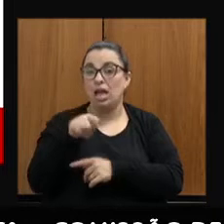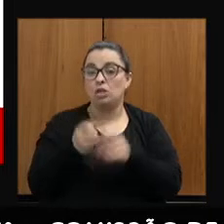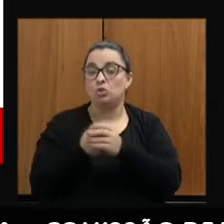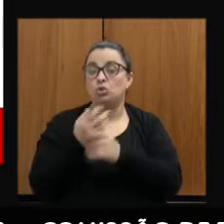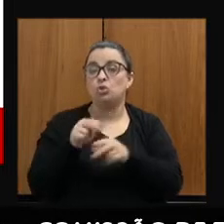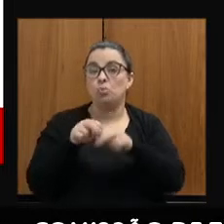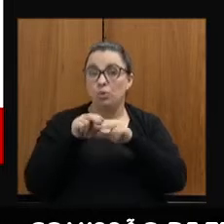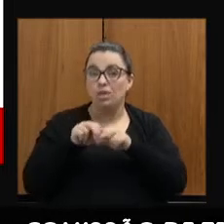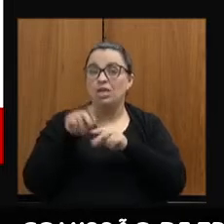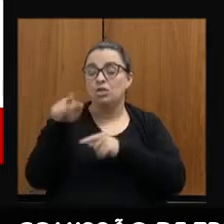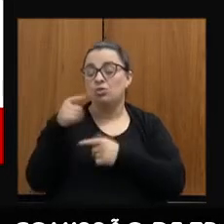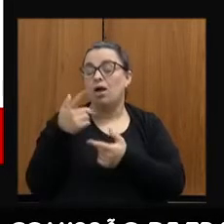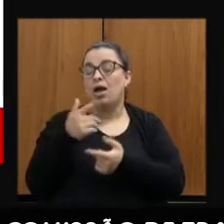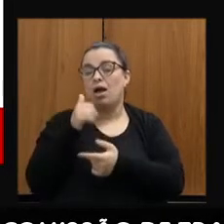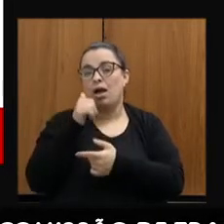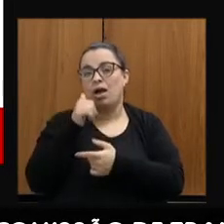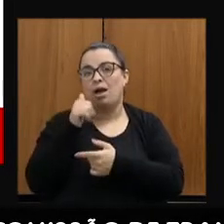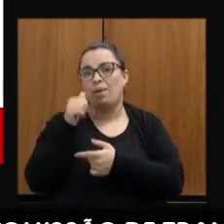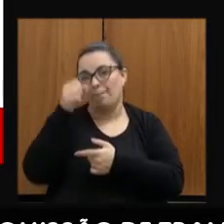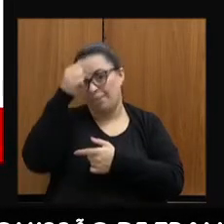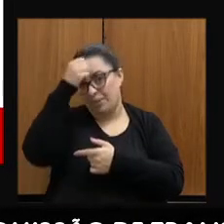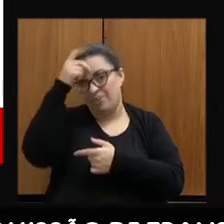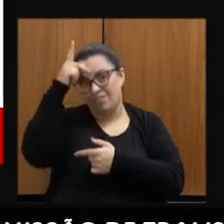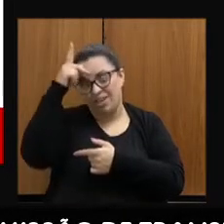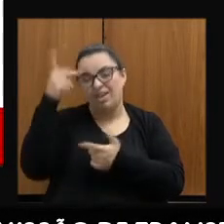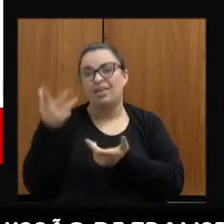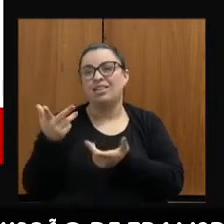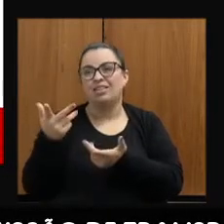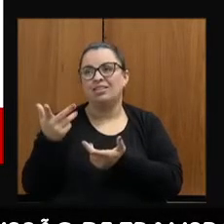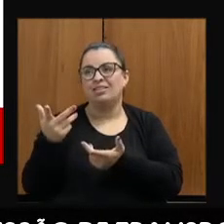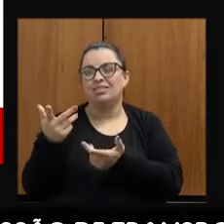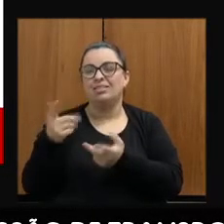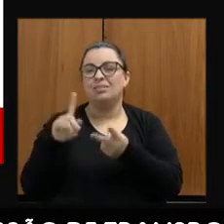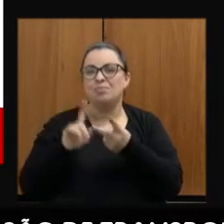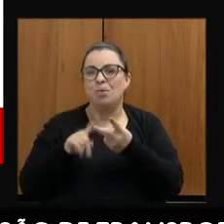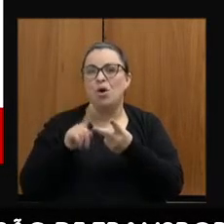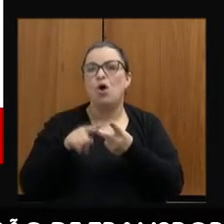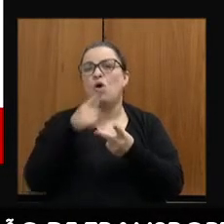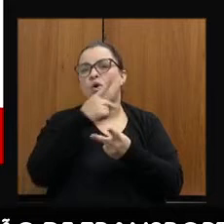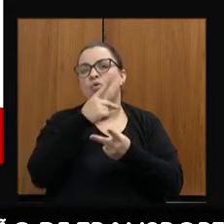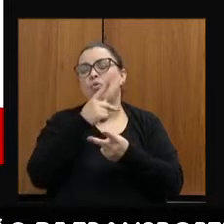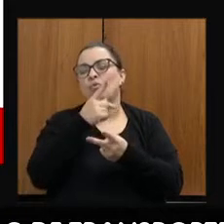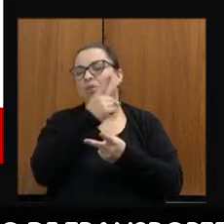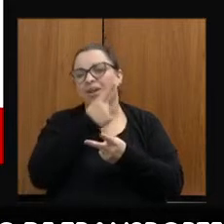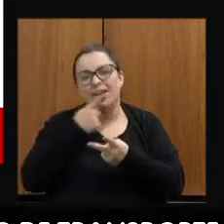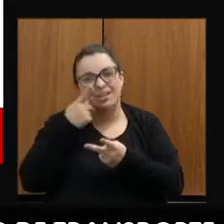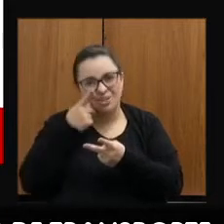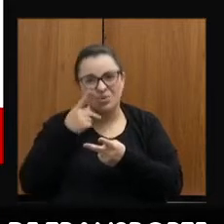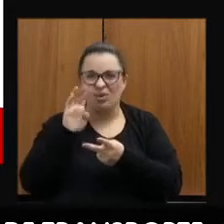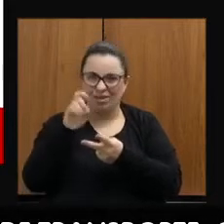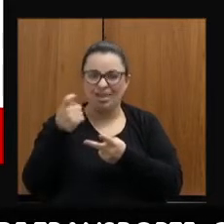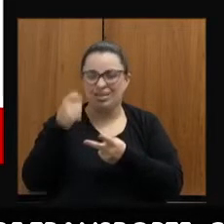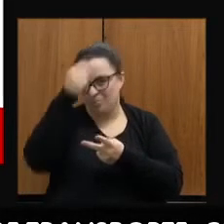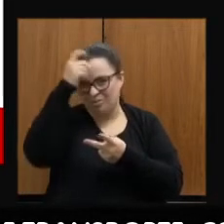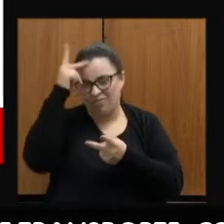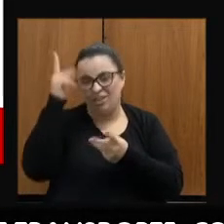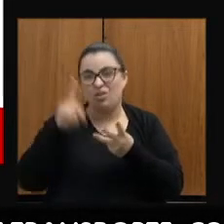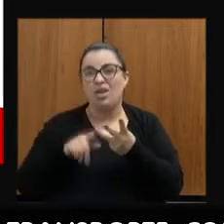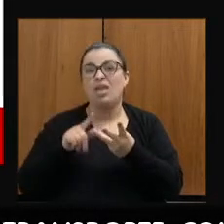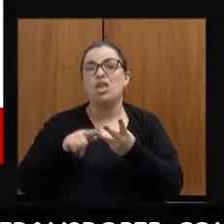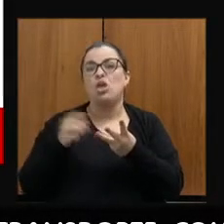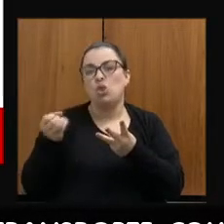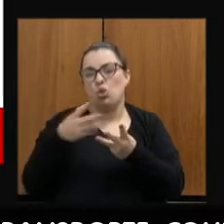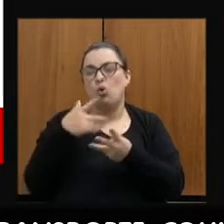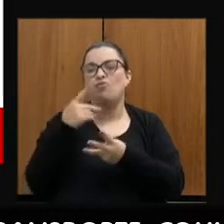Fuad na época vice-prefeito e eu e também a questão da fiscalização dos